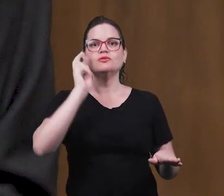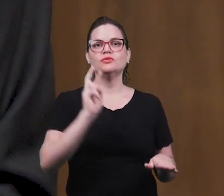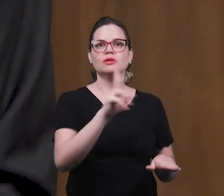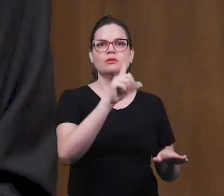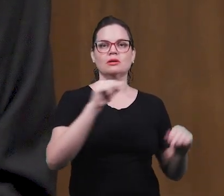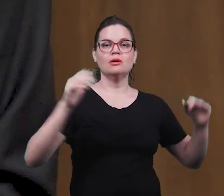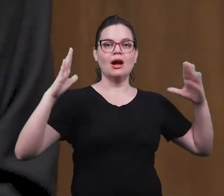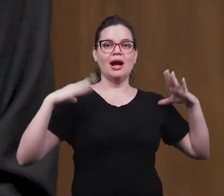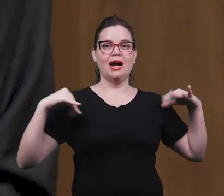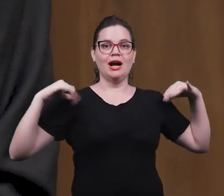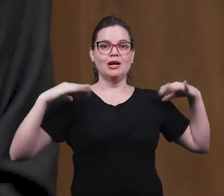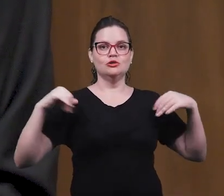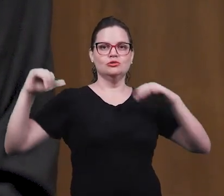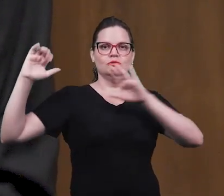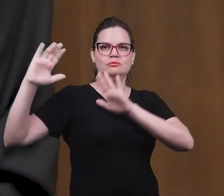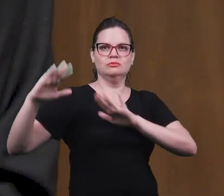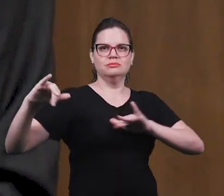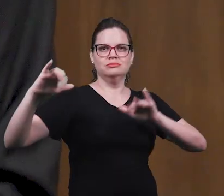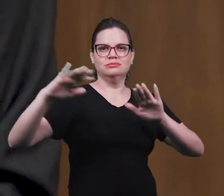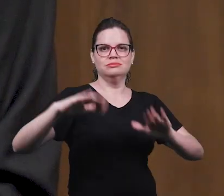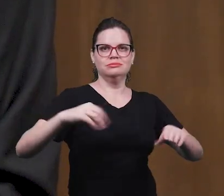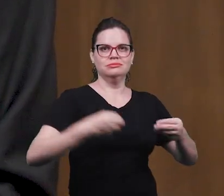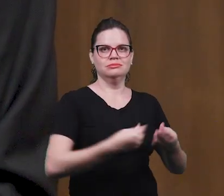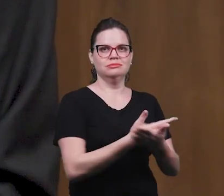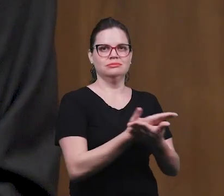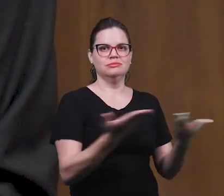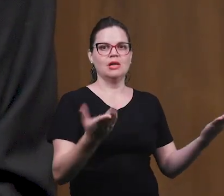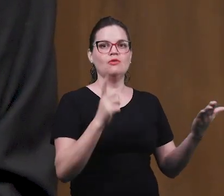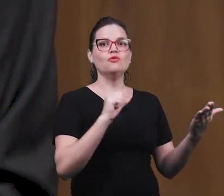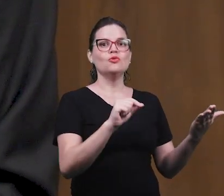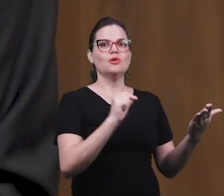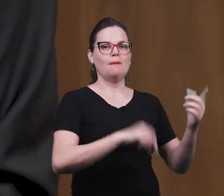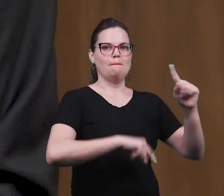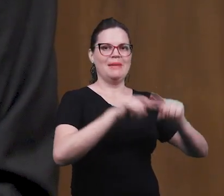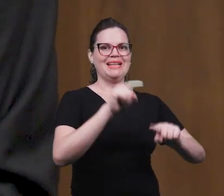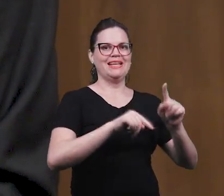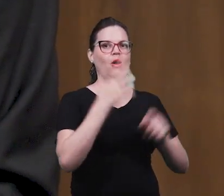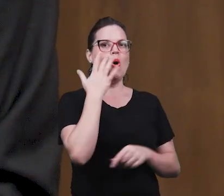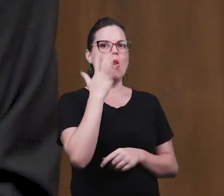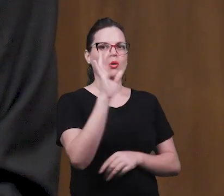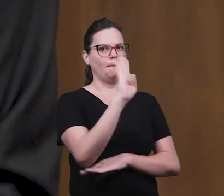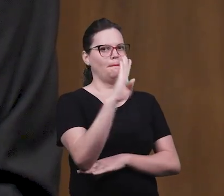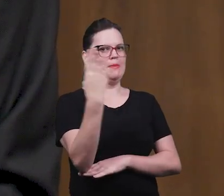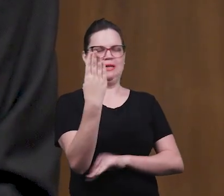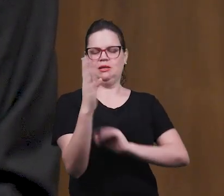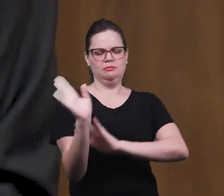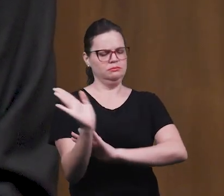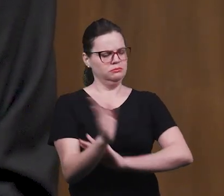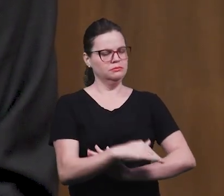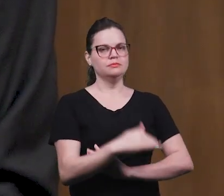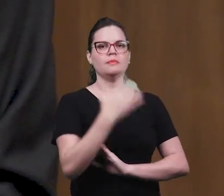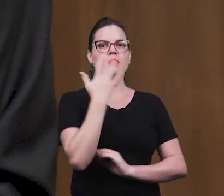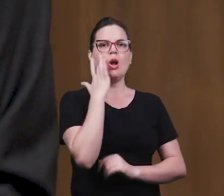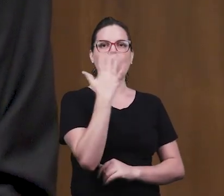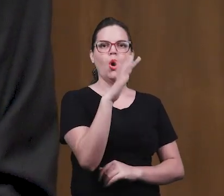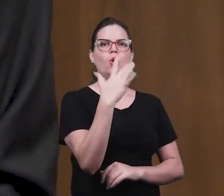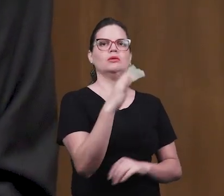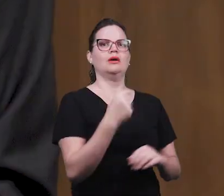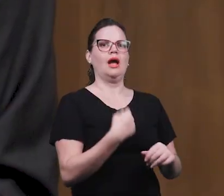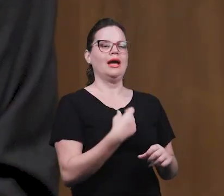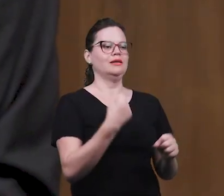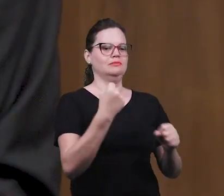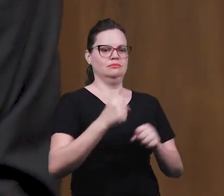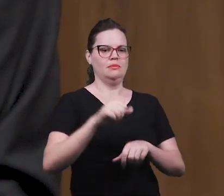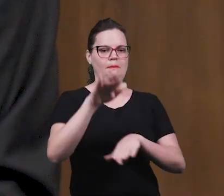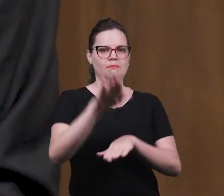que uns anjos chegavam e davam para ele agora o material de ouro. Ele fazia e não precisava mais.